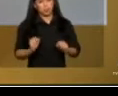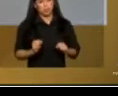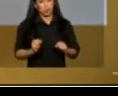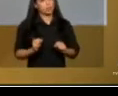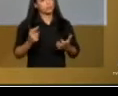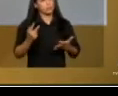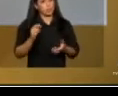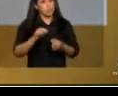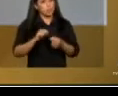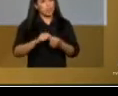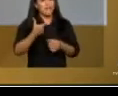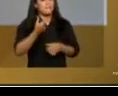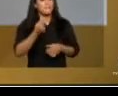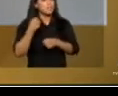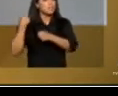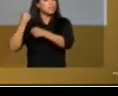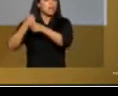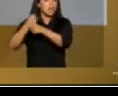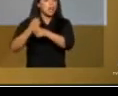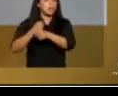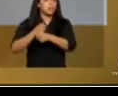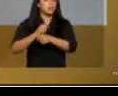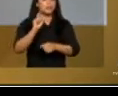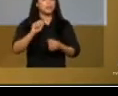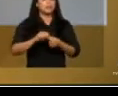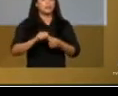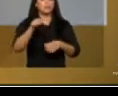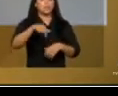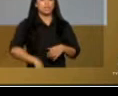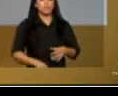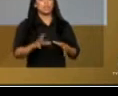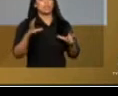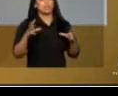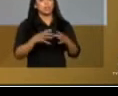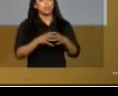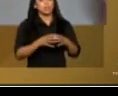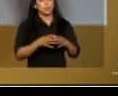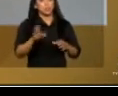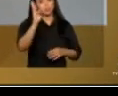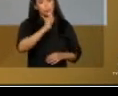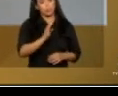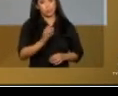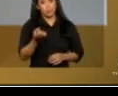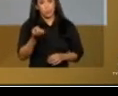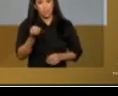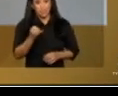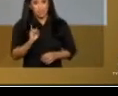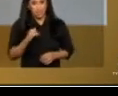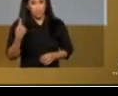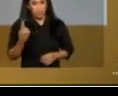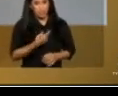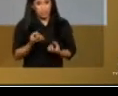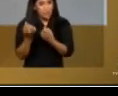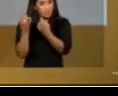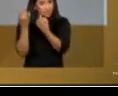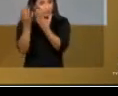20 anos e não foi feito por nenhum grupo nacional ou estrangeiro. Se vendermos as